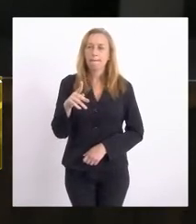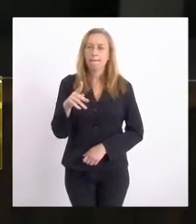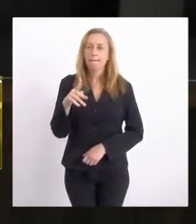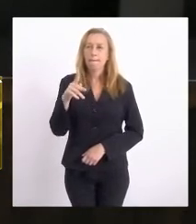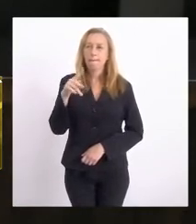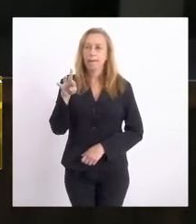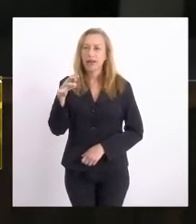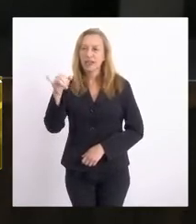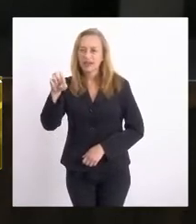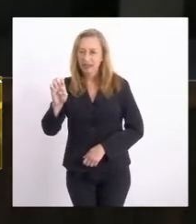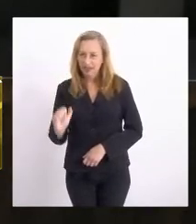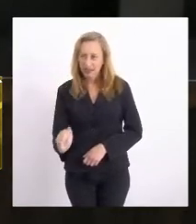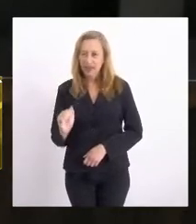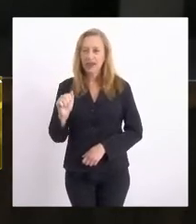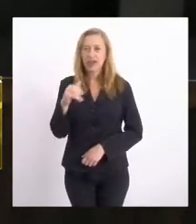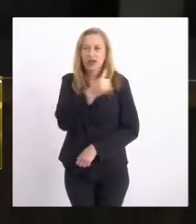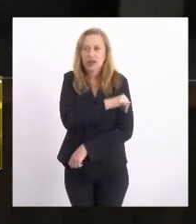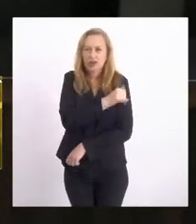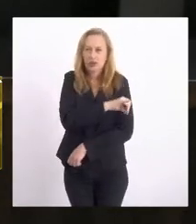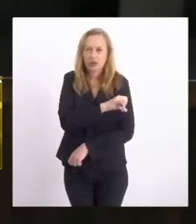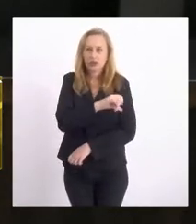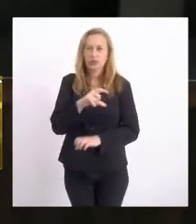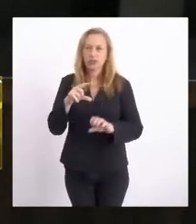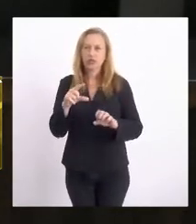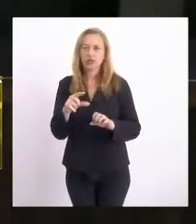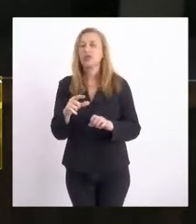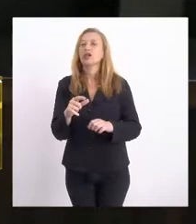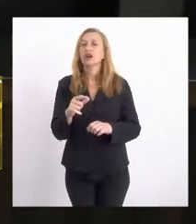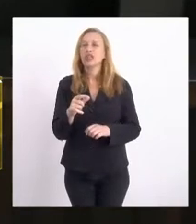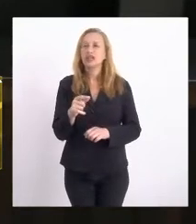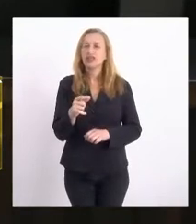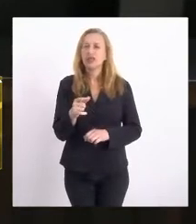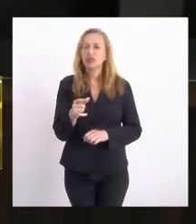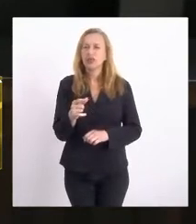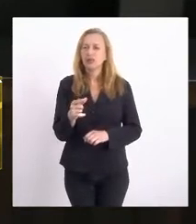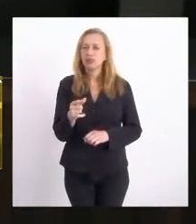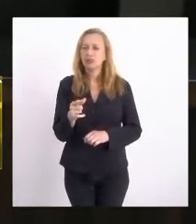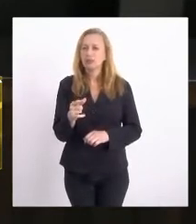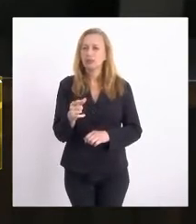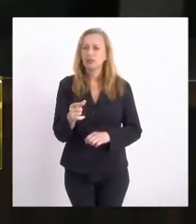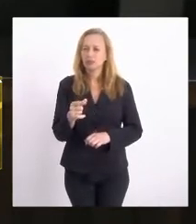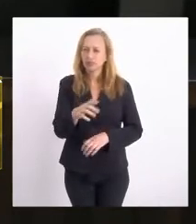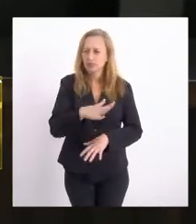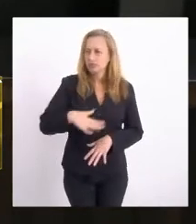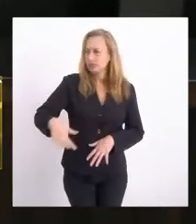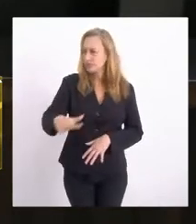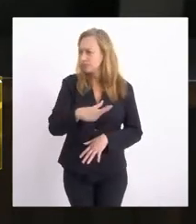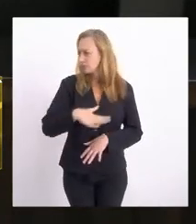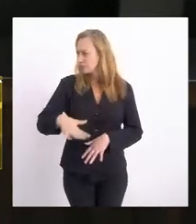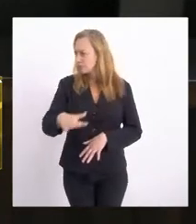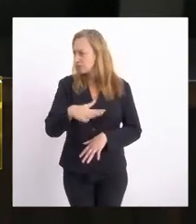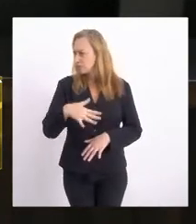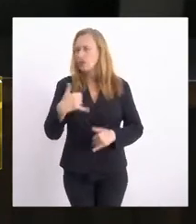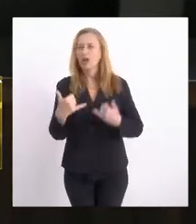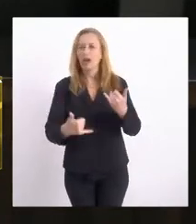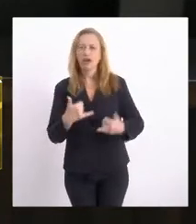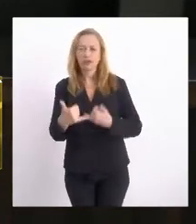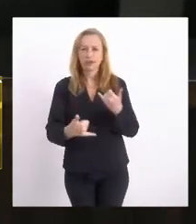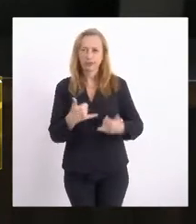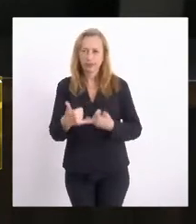promotores de eventos do setor de entretenimento afins E aí